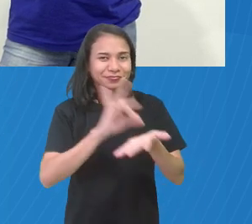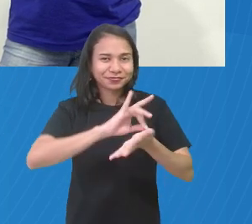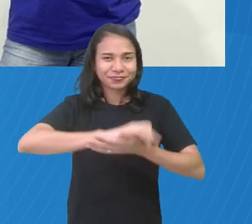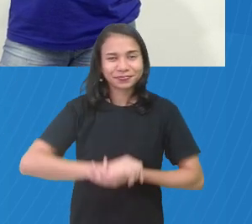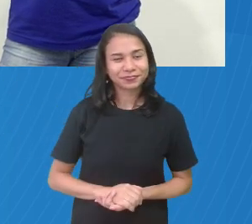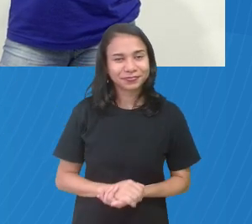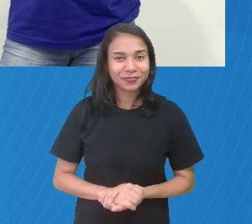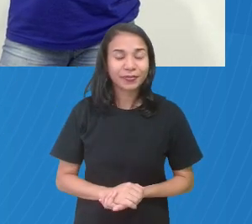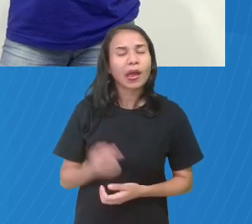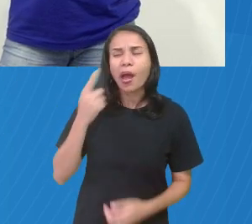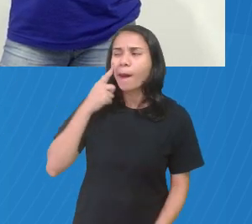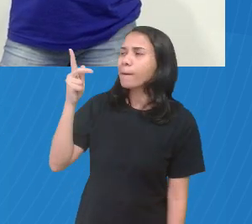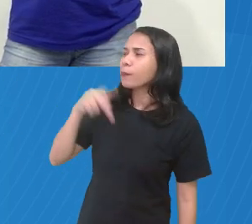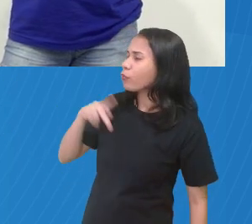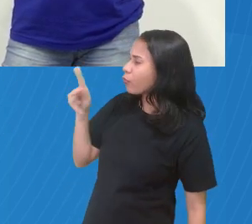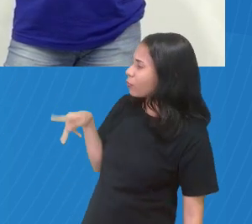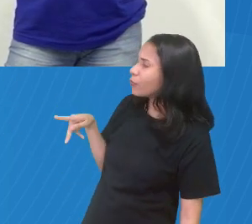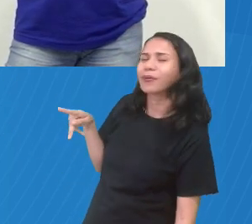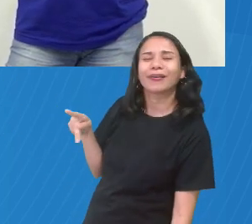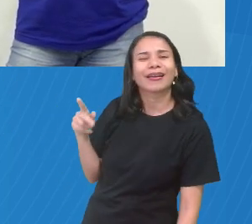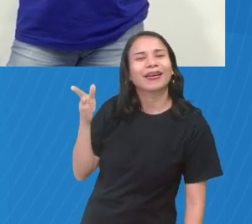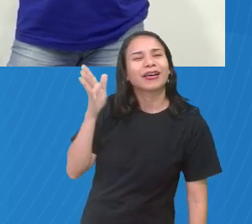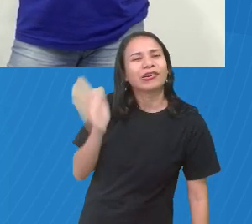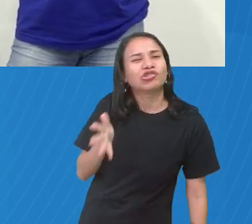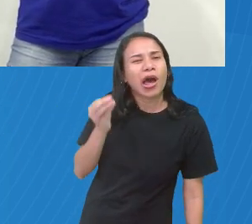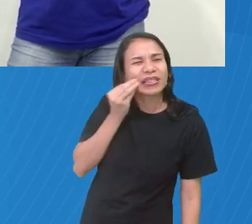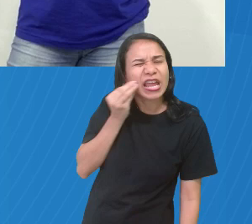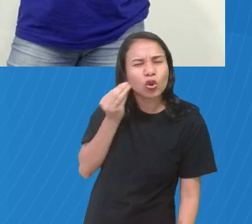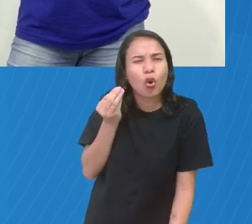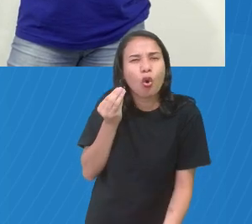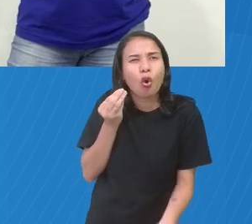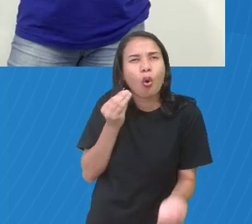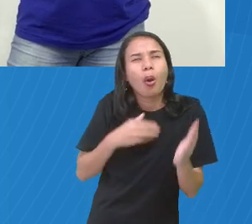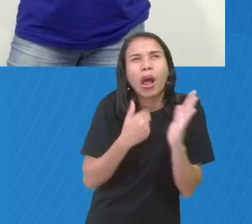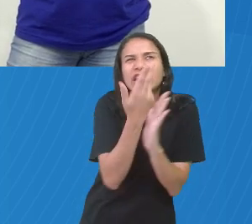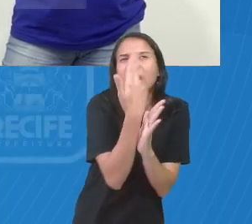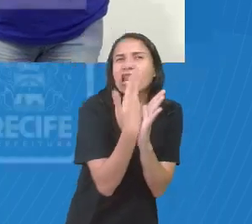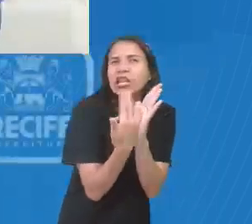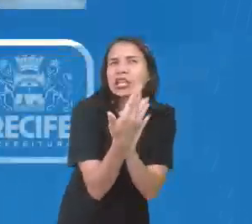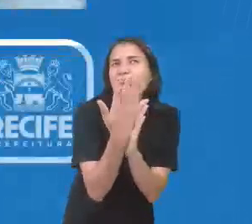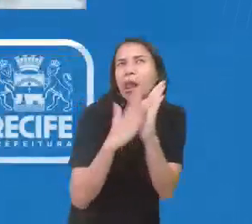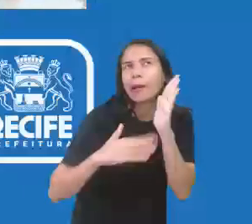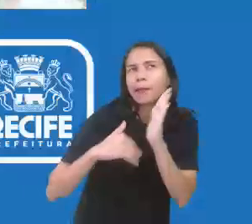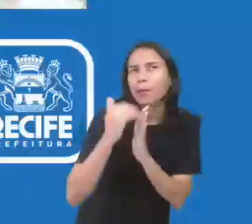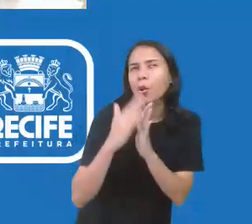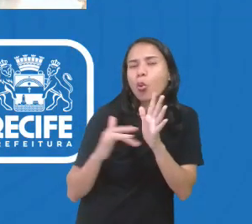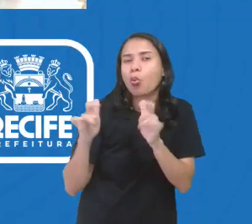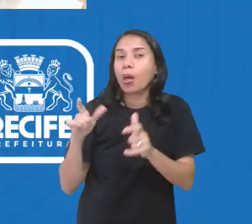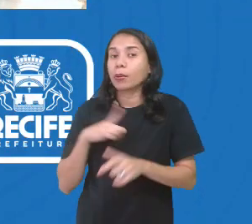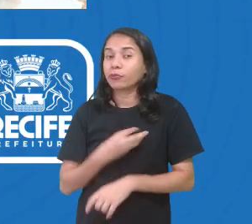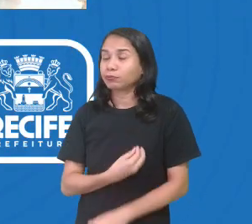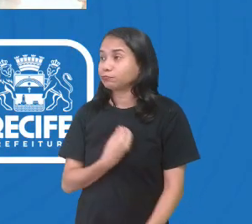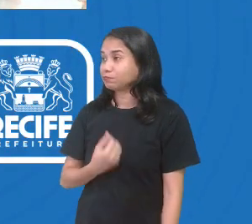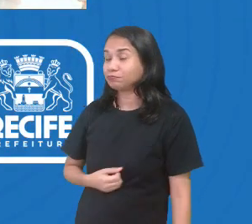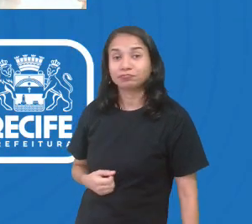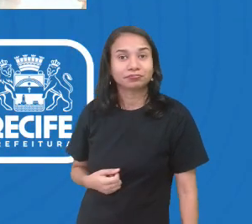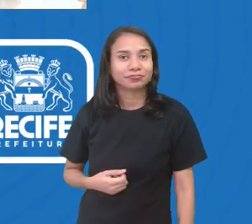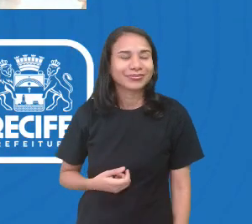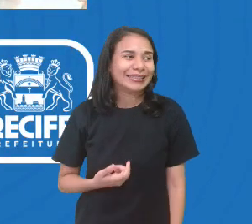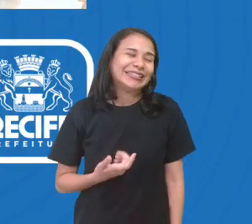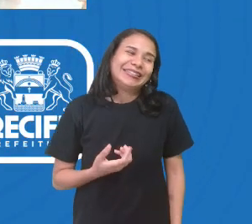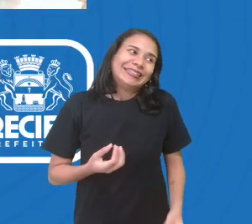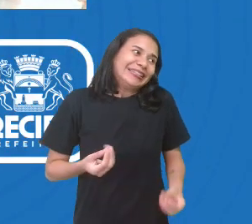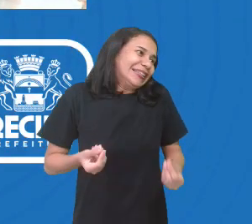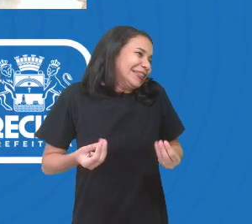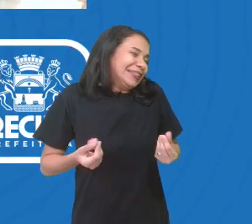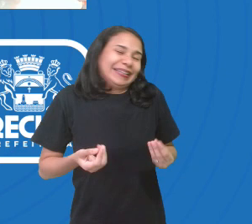artista. Professora Abigail, você já tentou retratar a fauna do lugar onde você mora? Gente, não daria